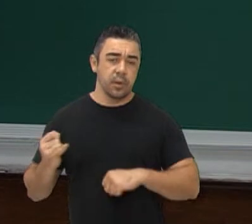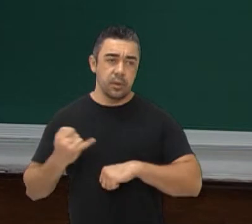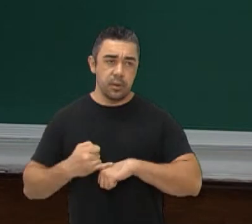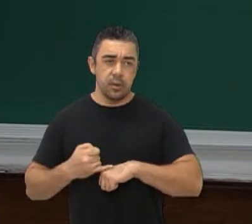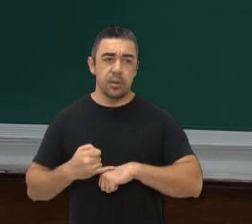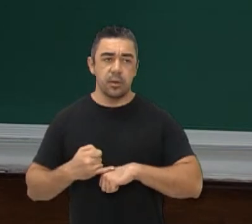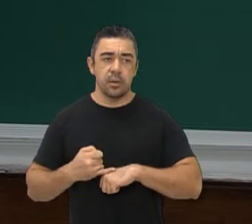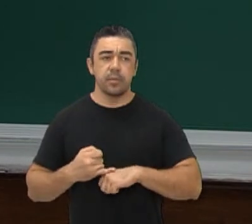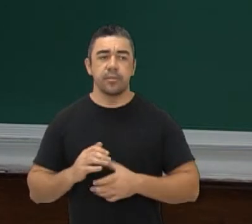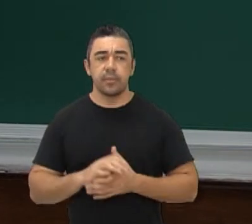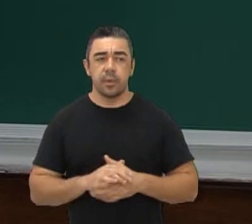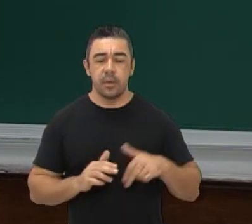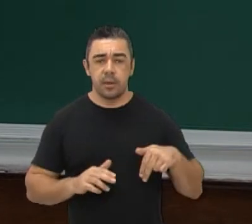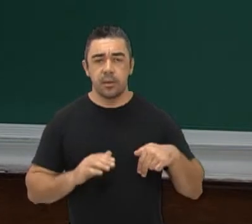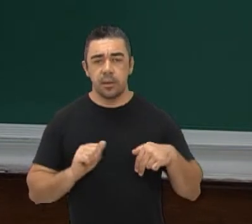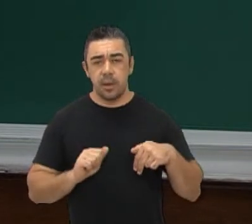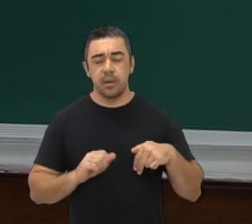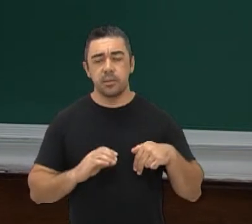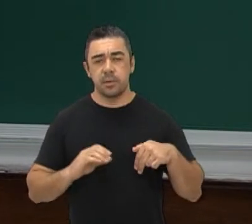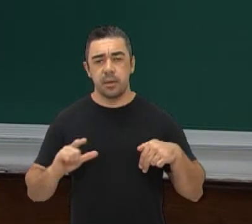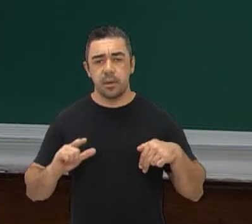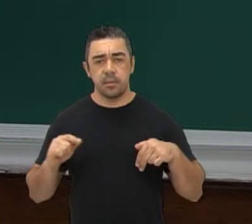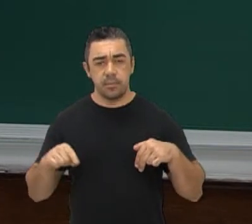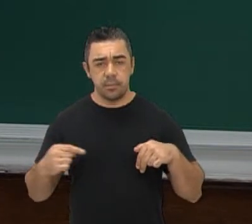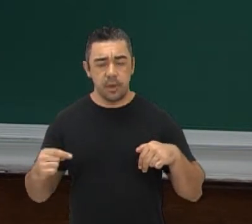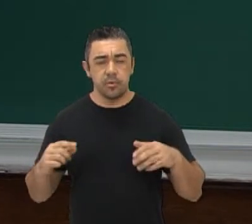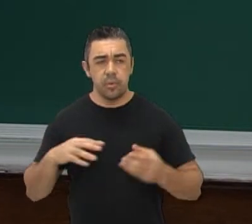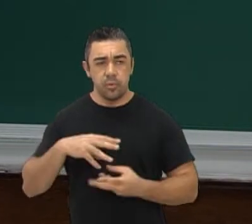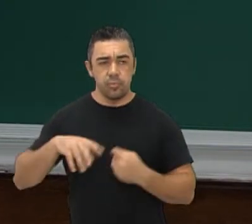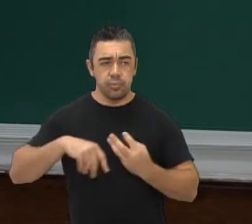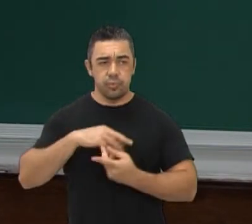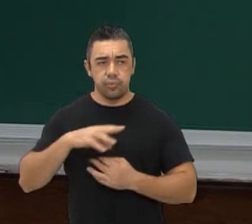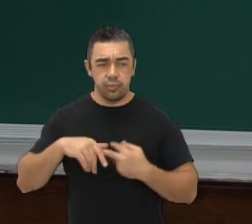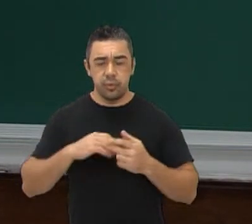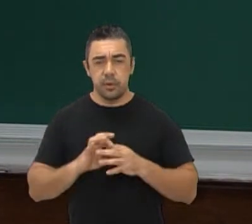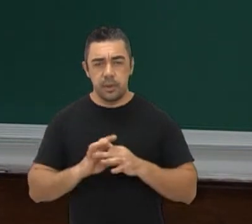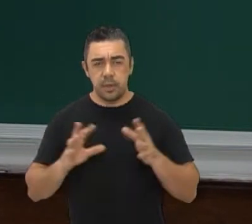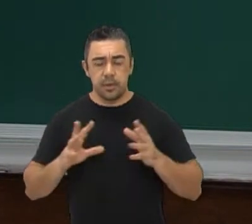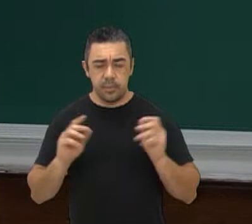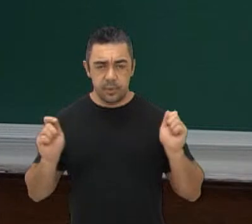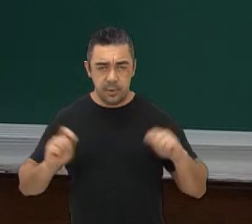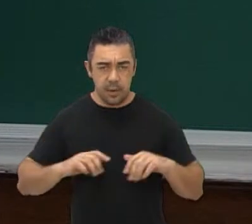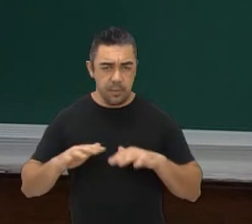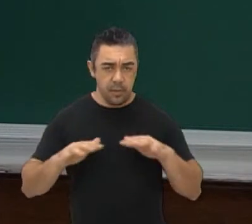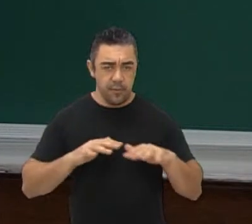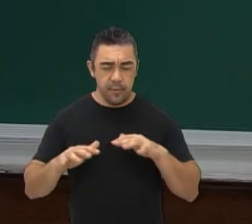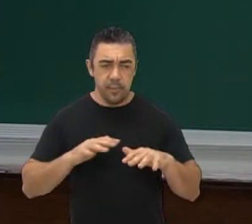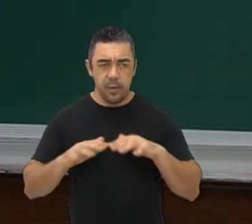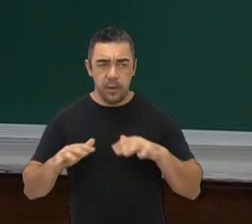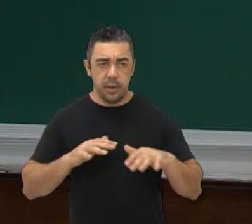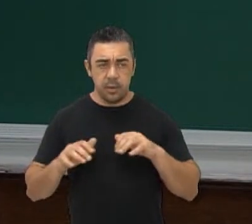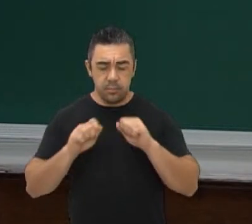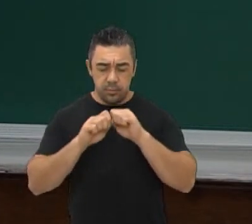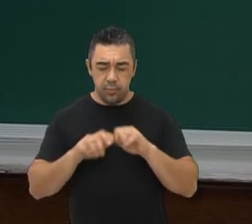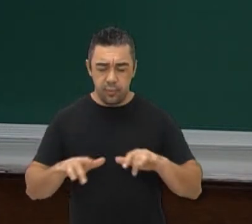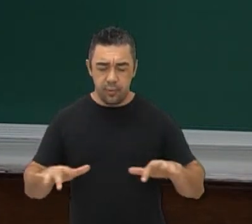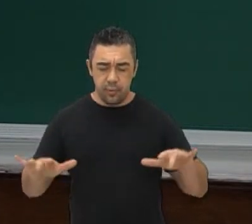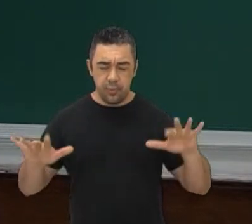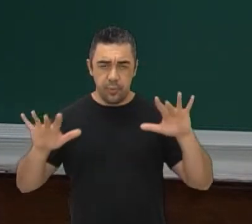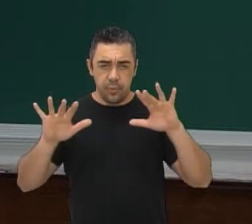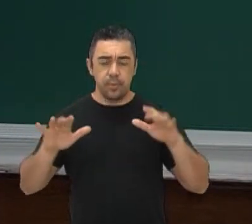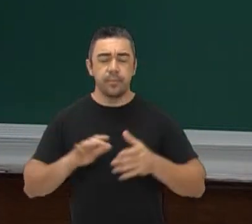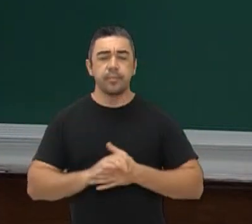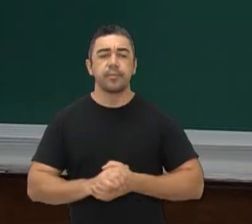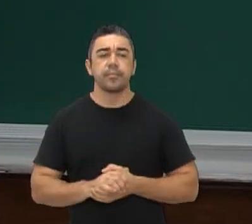e Cl- têm mobilidade, estão se movimentando lá dentro, e eles têm liberdade de movimento para se dispersar em cada um